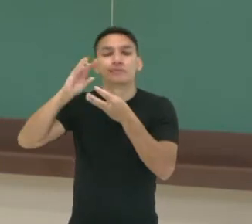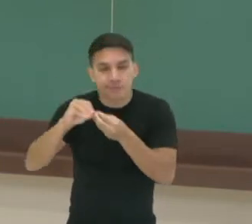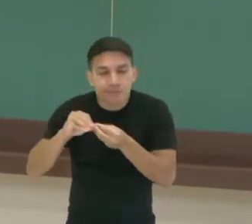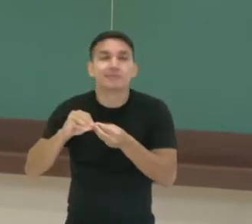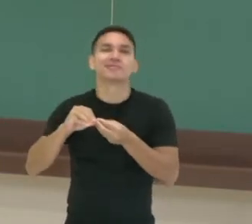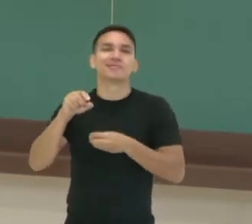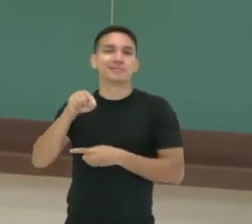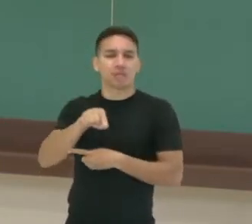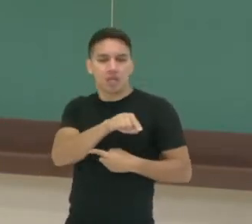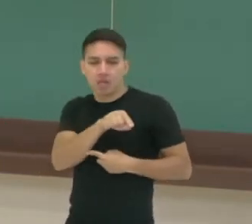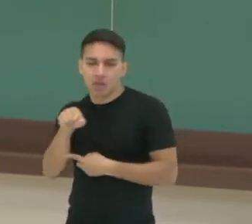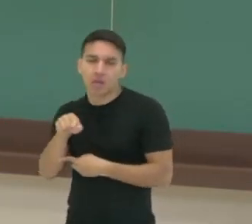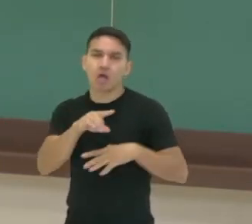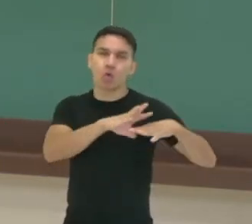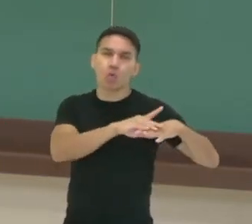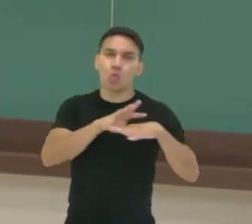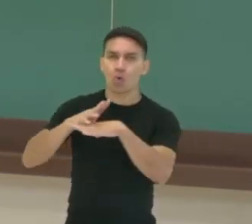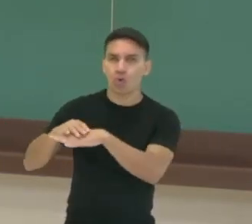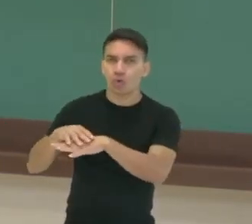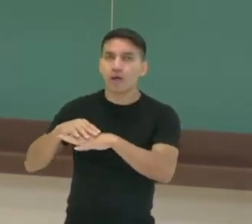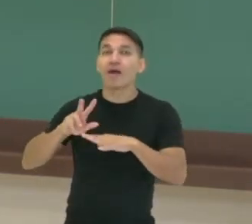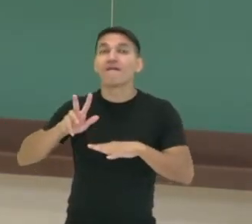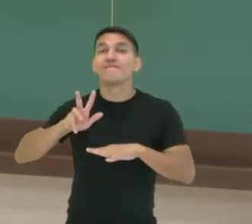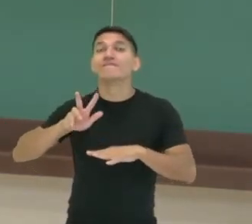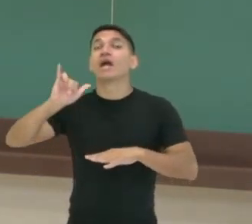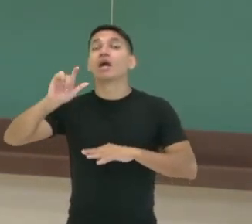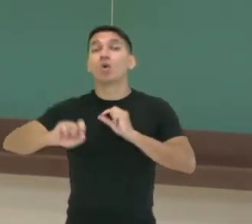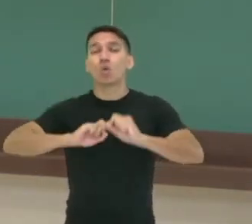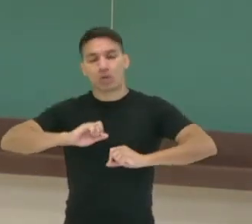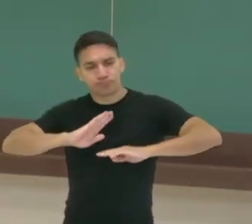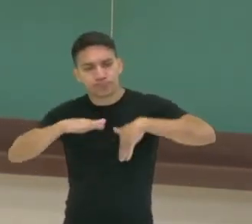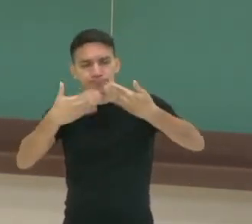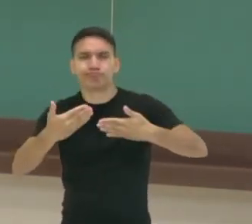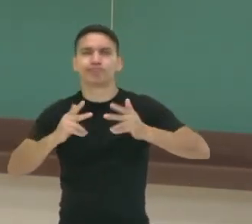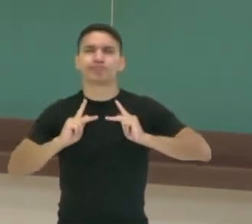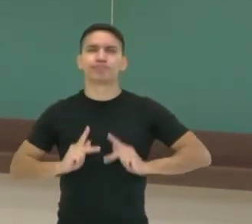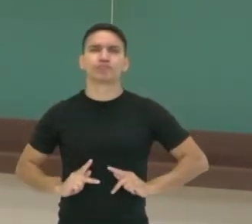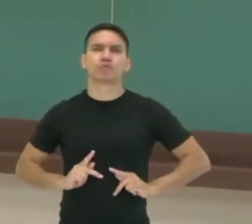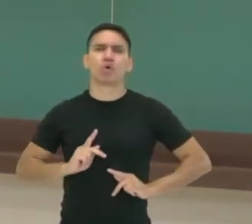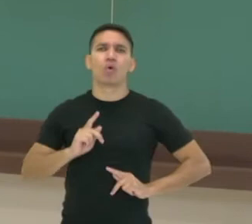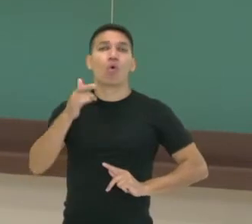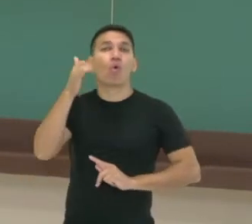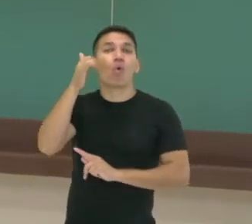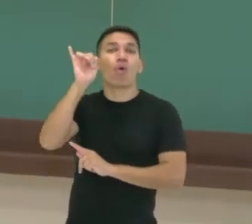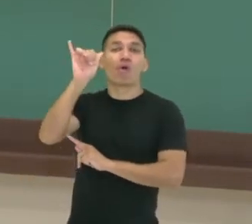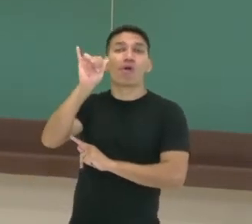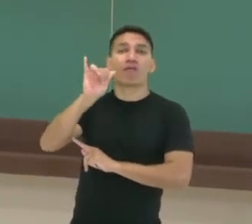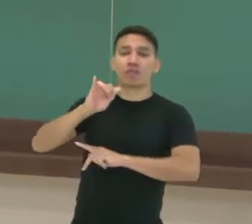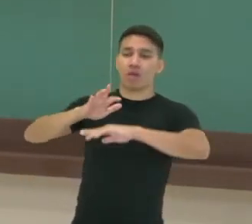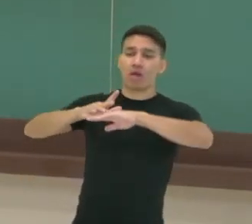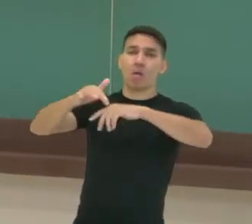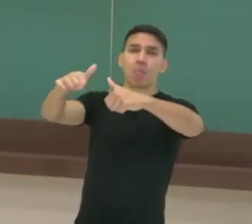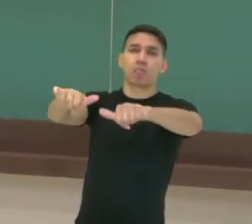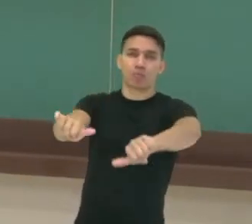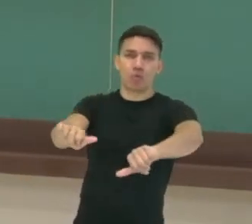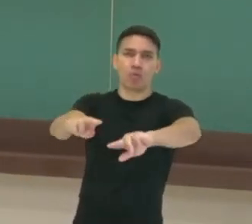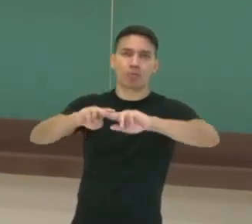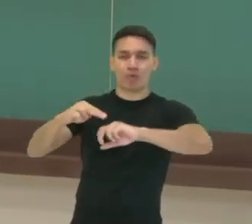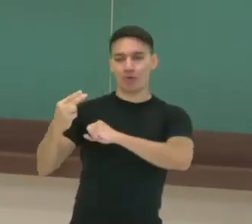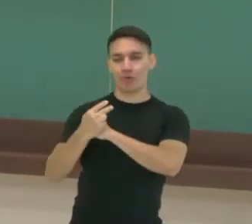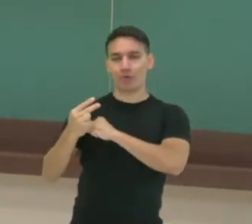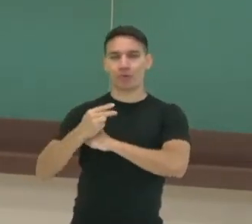compreendemos essas doenças, nós estamos desenvolvendo atitudes para cuidar do nosso corpo e termos o quê?